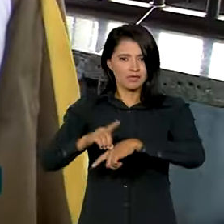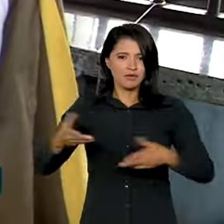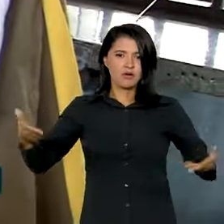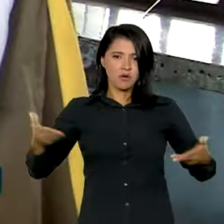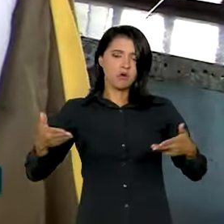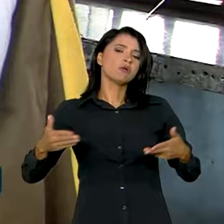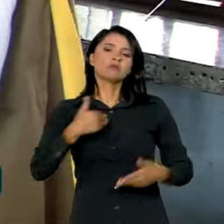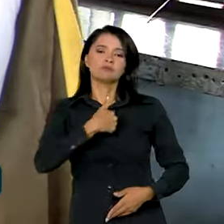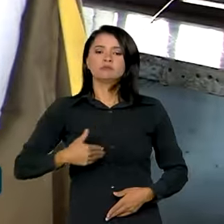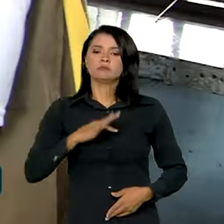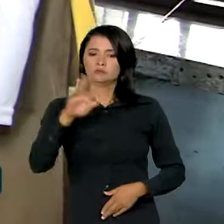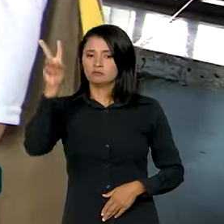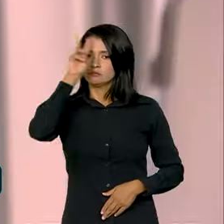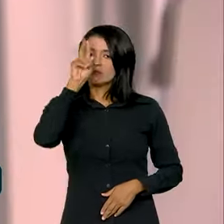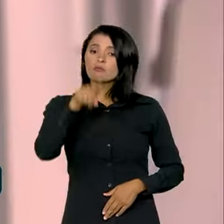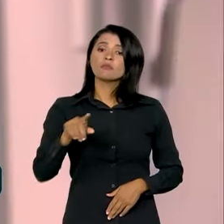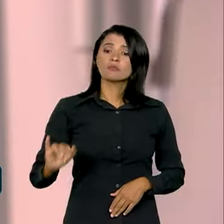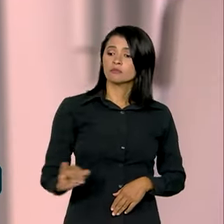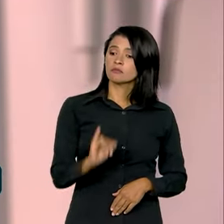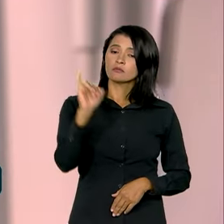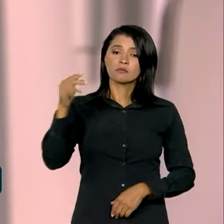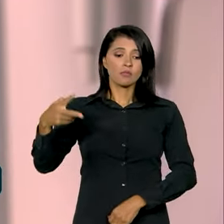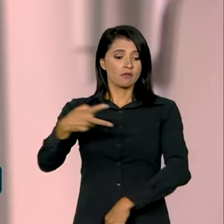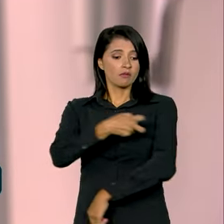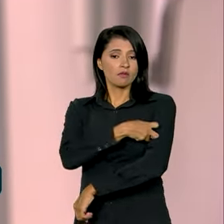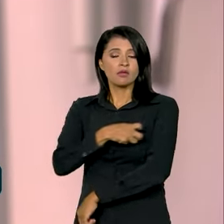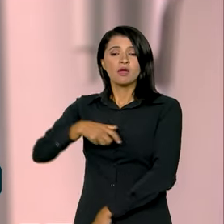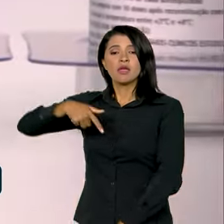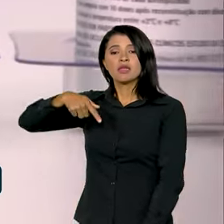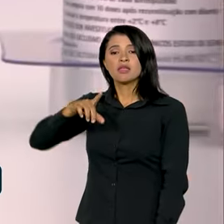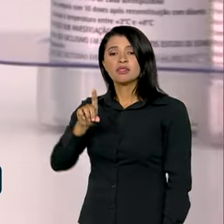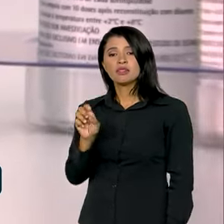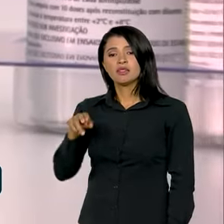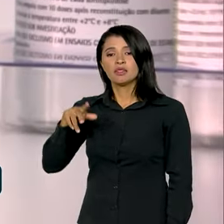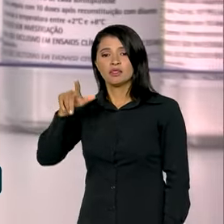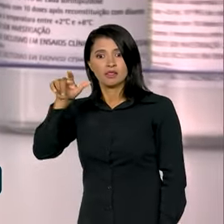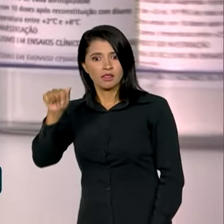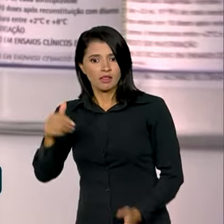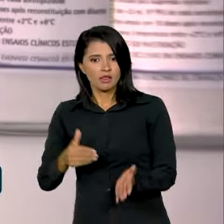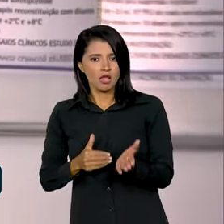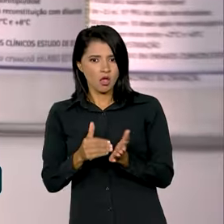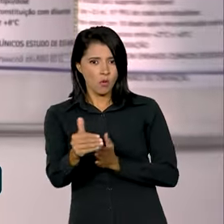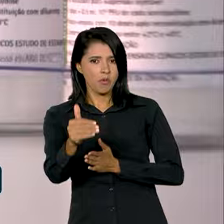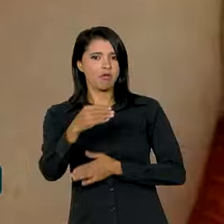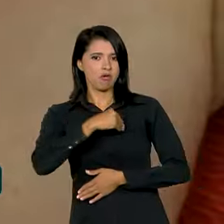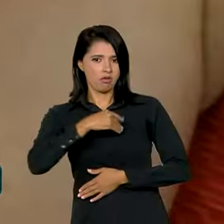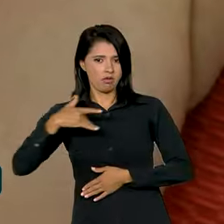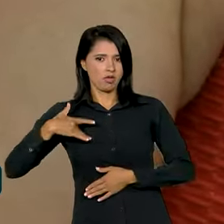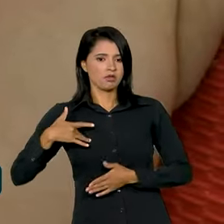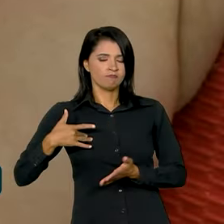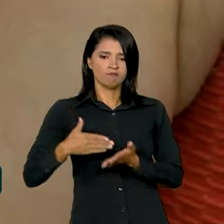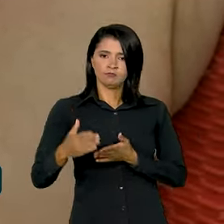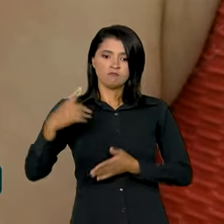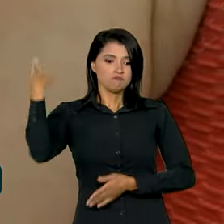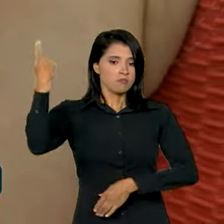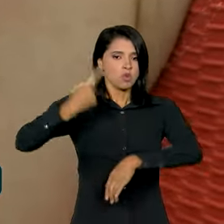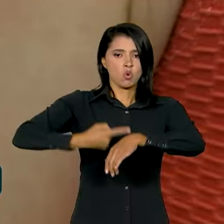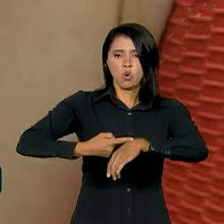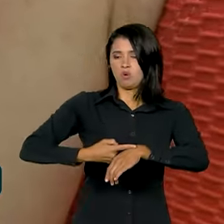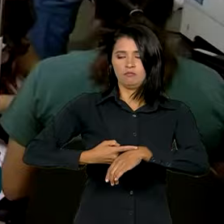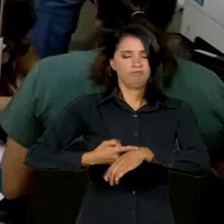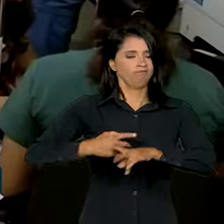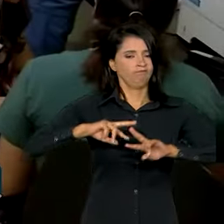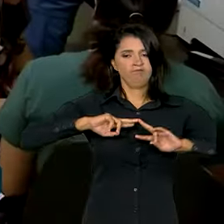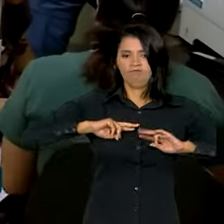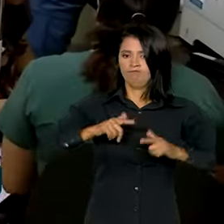que apesar de importante a vacina Ked denga que começa a chegar nos postos de saúde não tem efeito imediato e